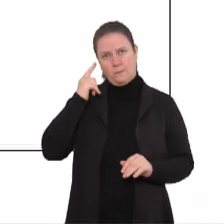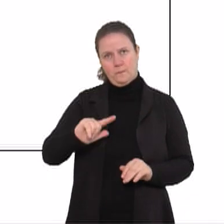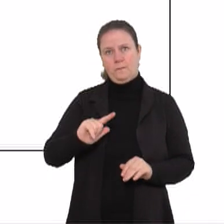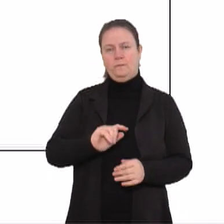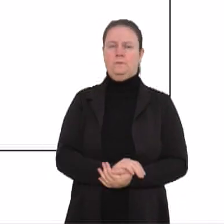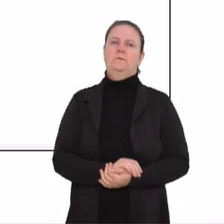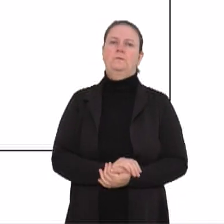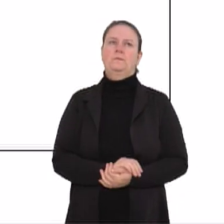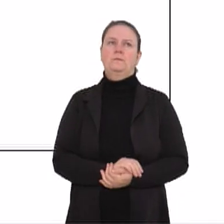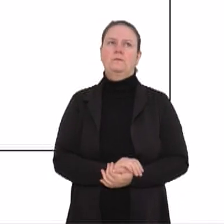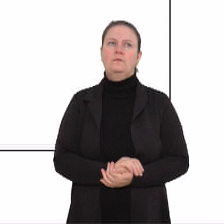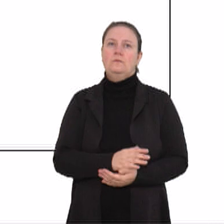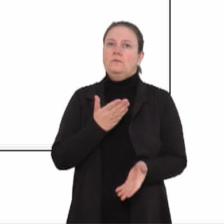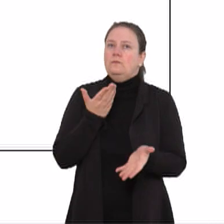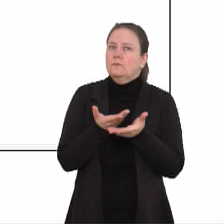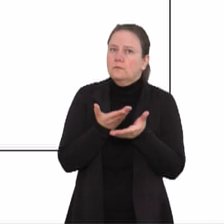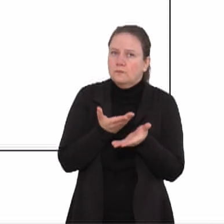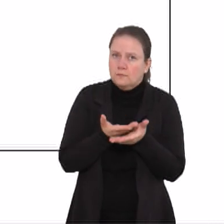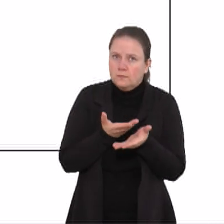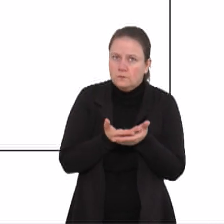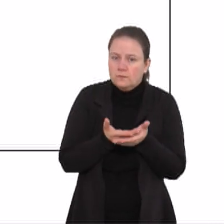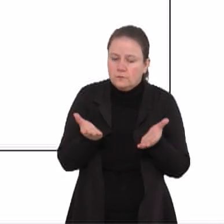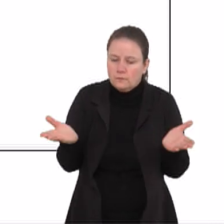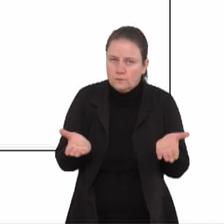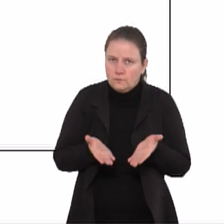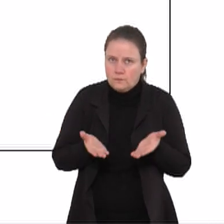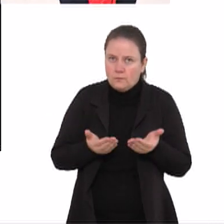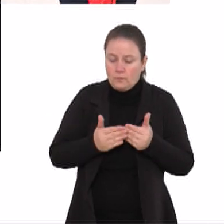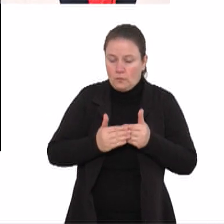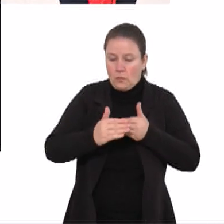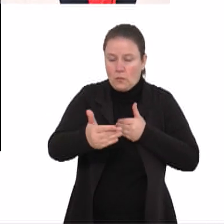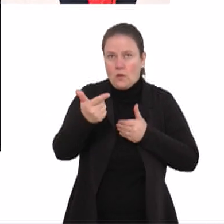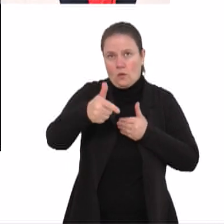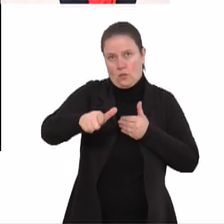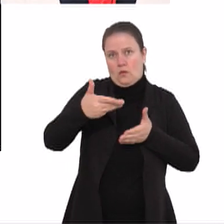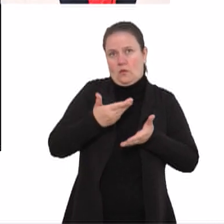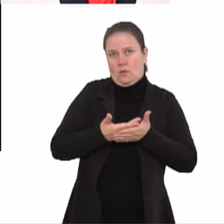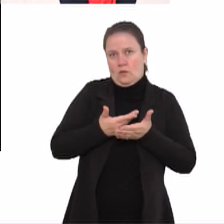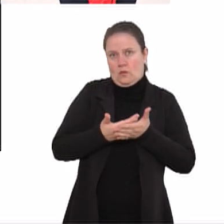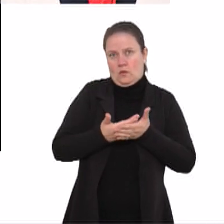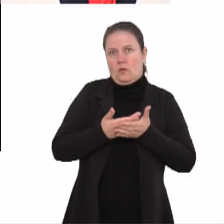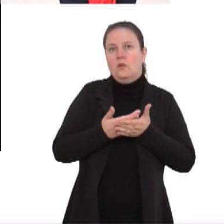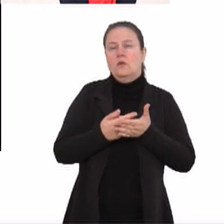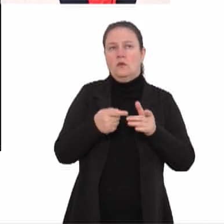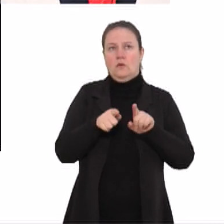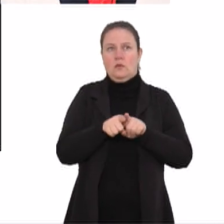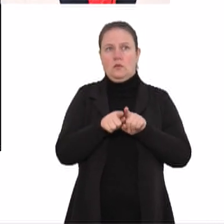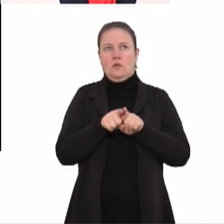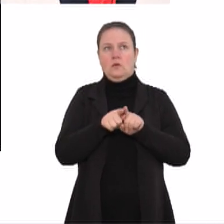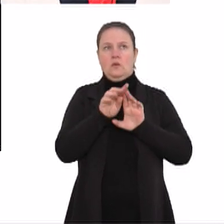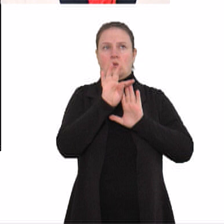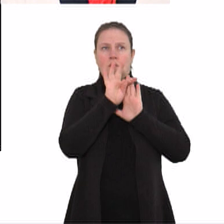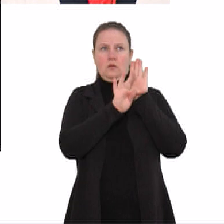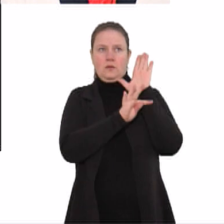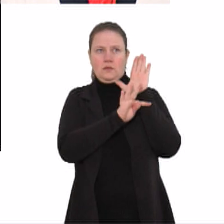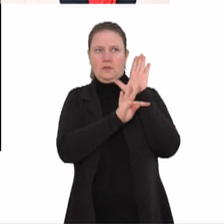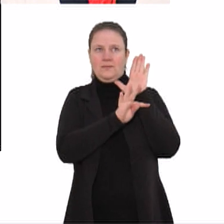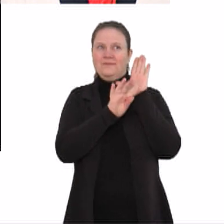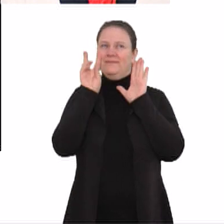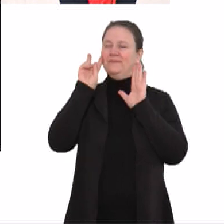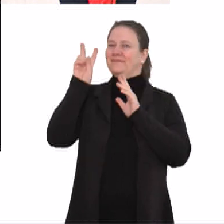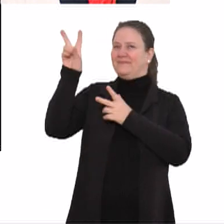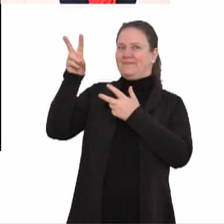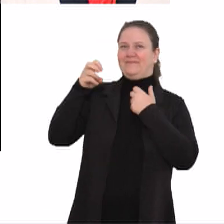Vamos então começar a estudar nessa aula e continuar na próxima. A seguir, texto de Marilena Chaui em